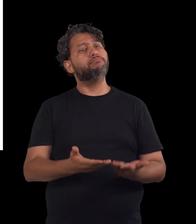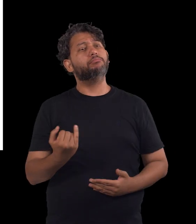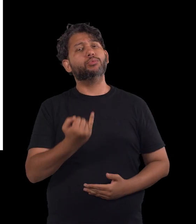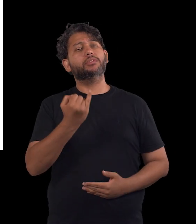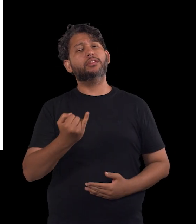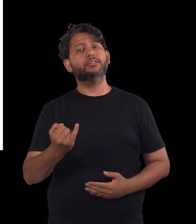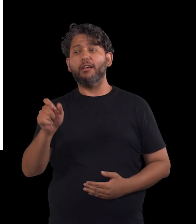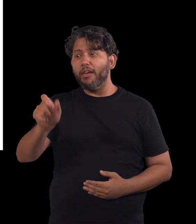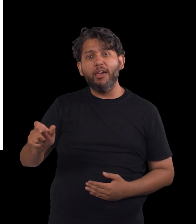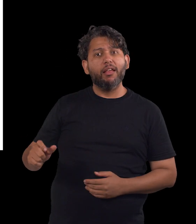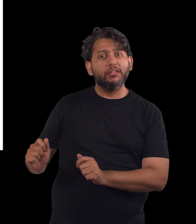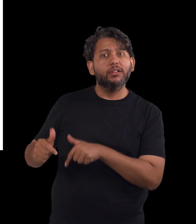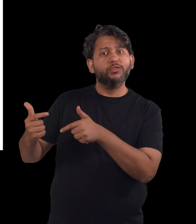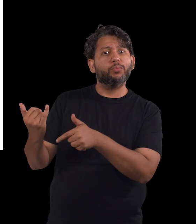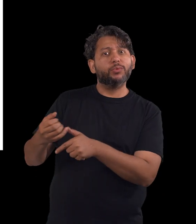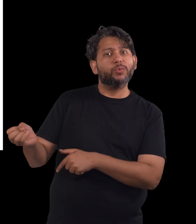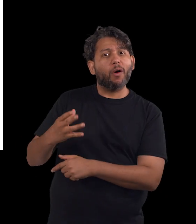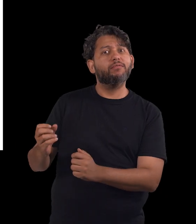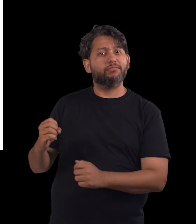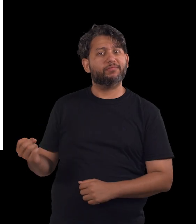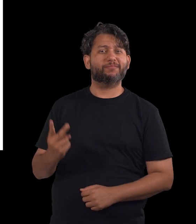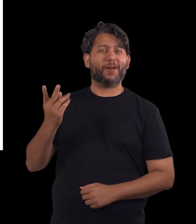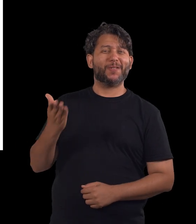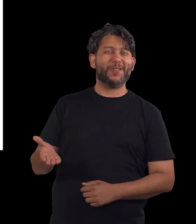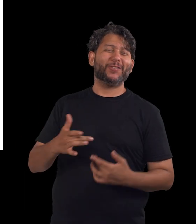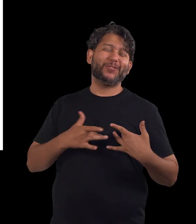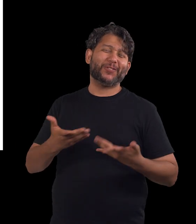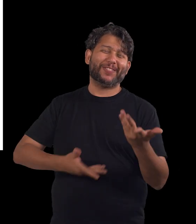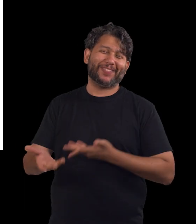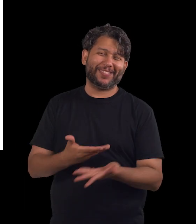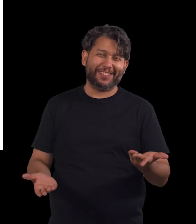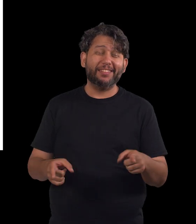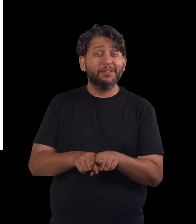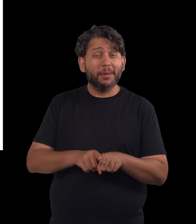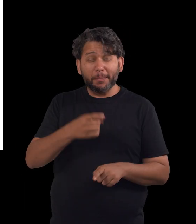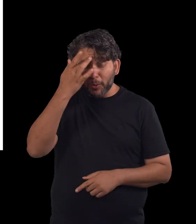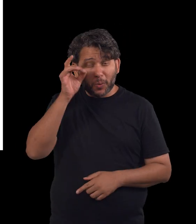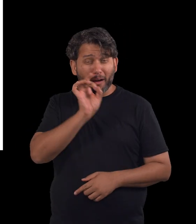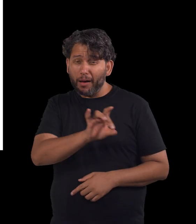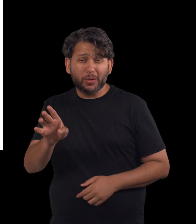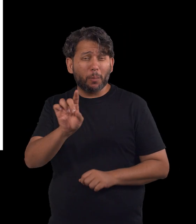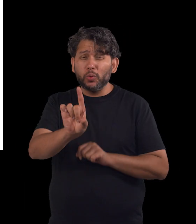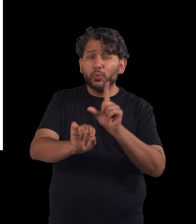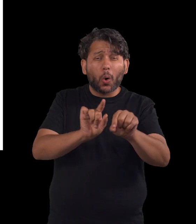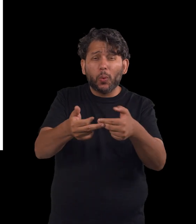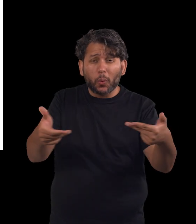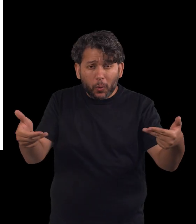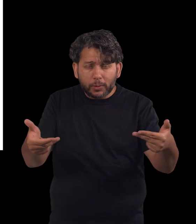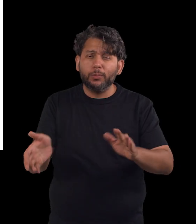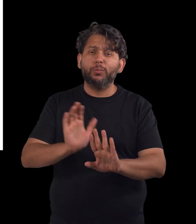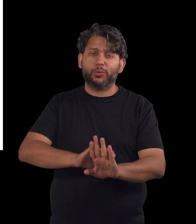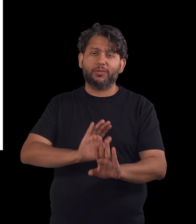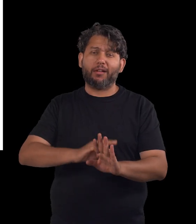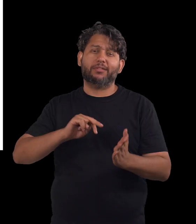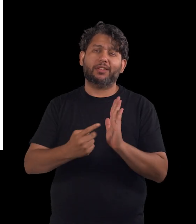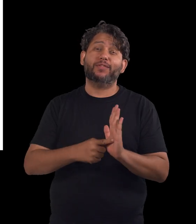dignidade, valorizar iniciativas inovadoras e solidárias, e compreender que cada escolha, por menor que pareça,